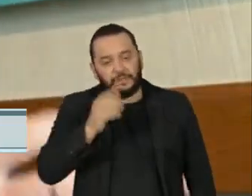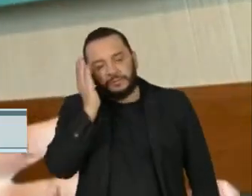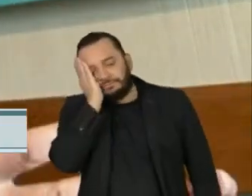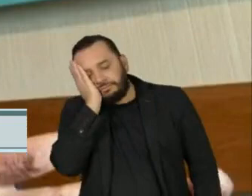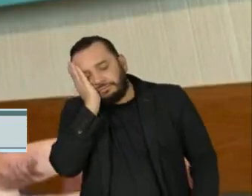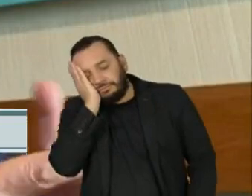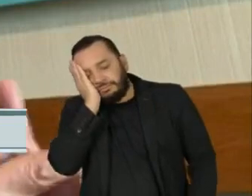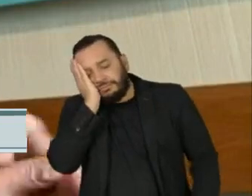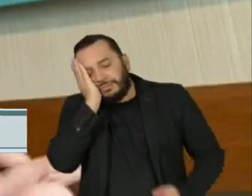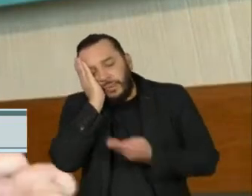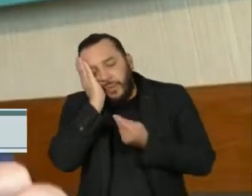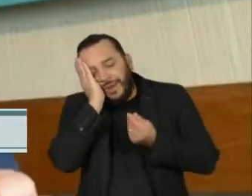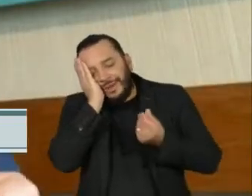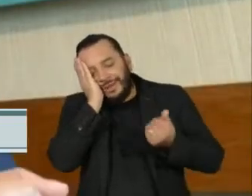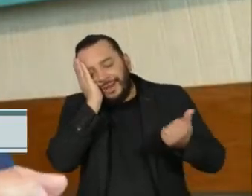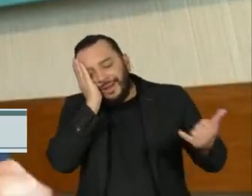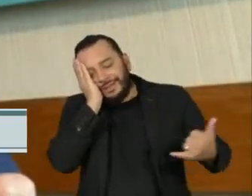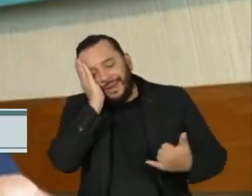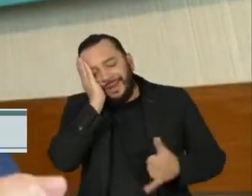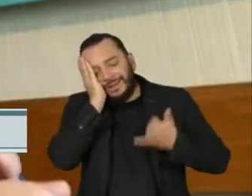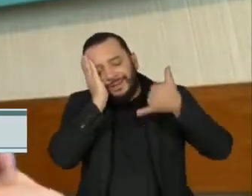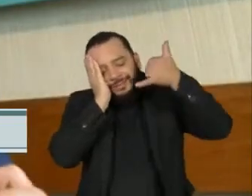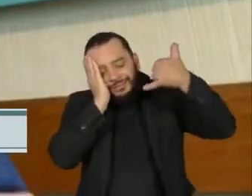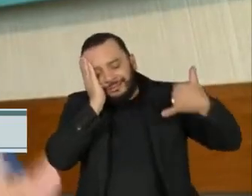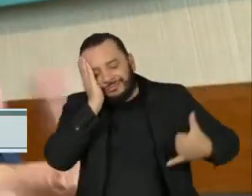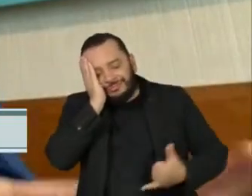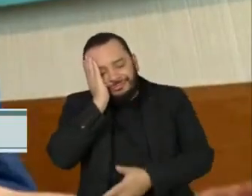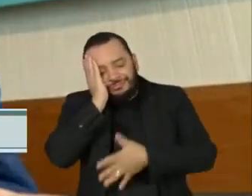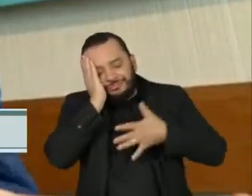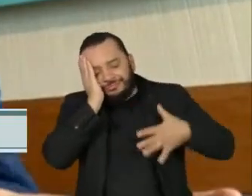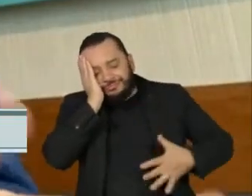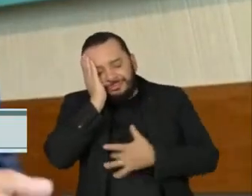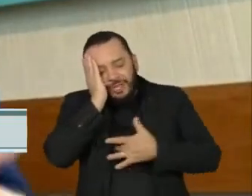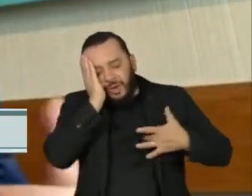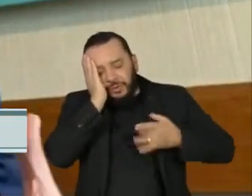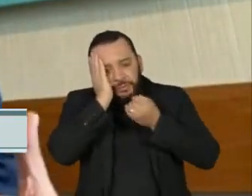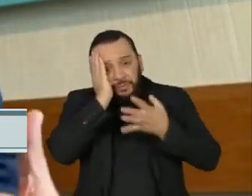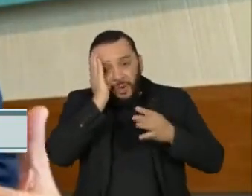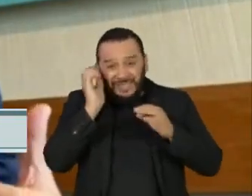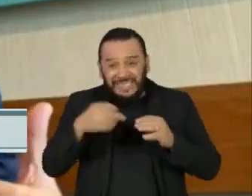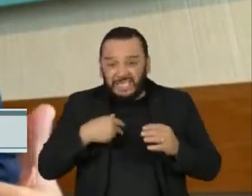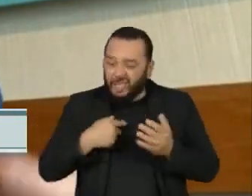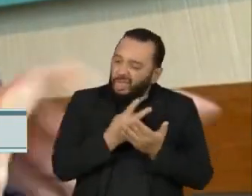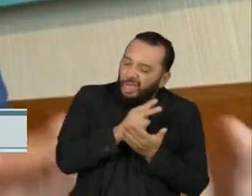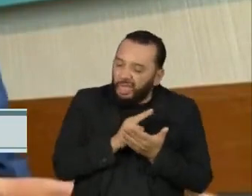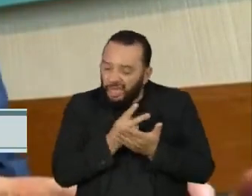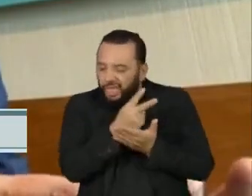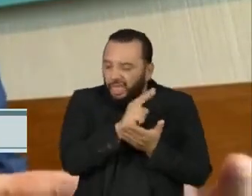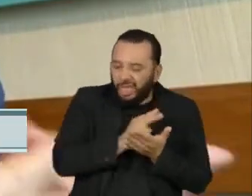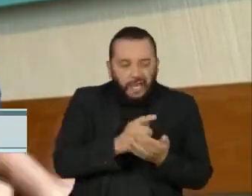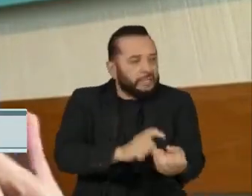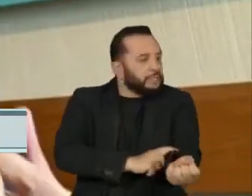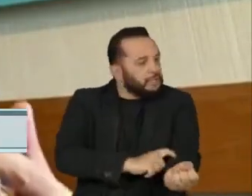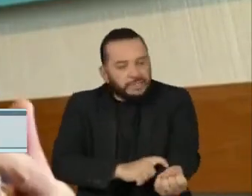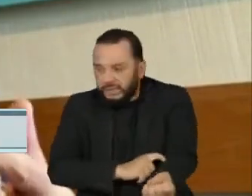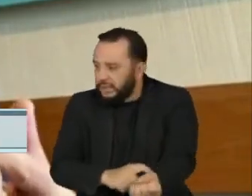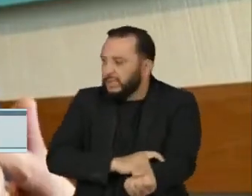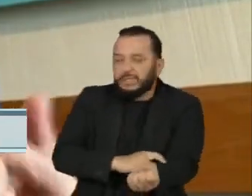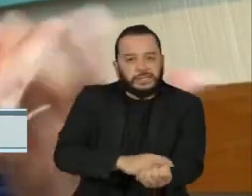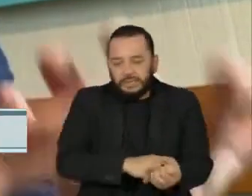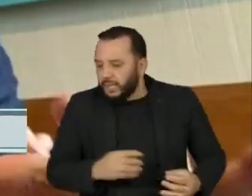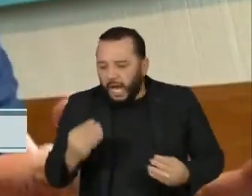qualidade repõe as energias que o indivíduo precisa no cotidiano. Um sono turbulento é um sono estressado, vai gerar ganho de